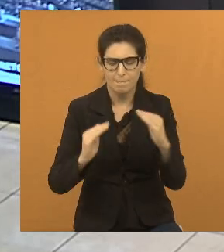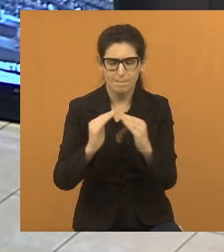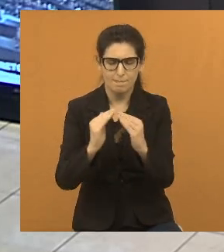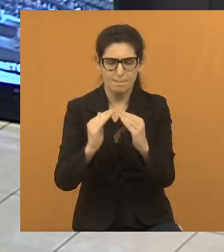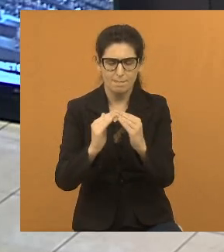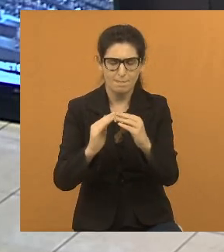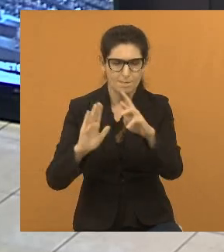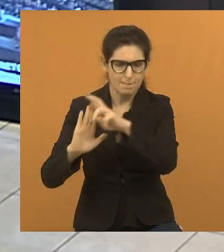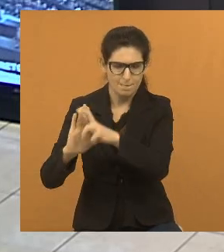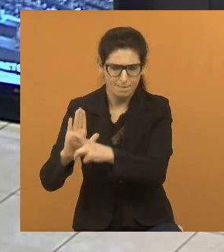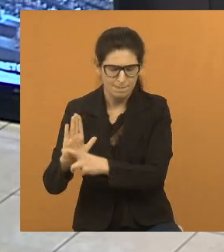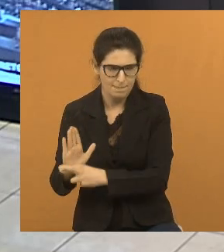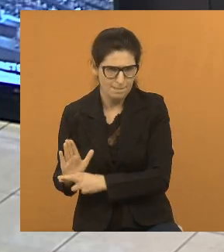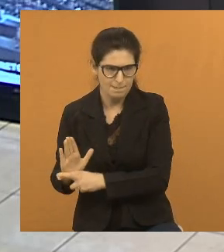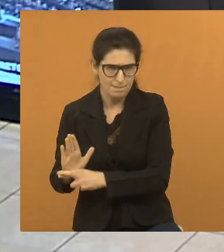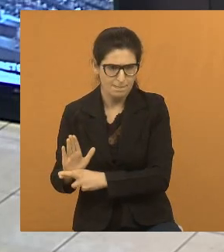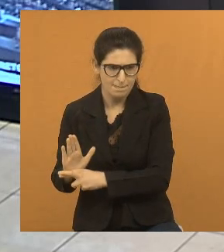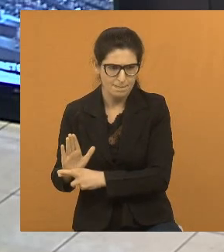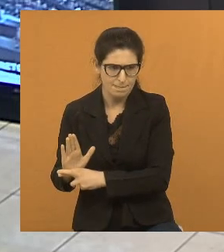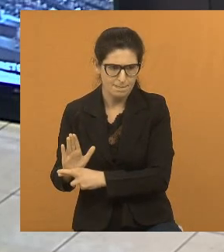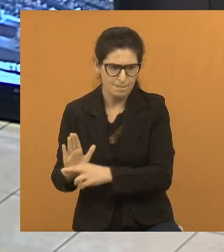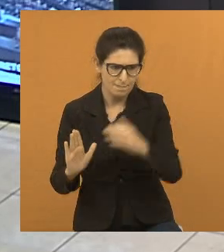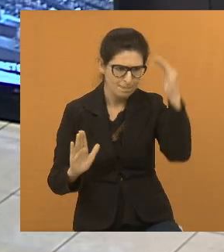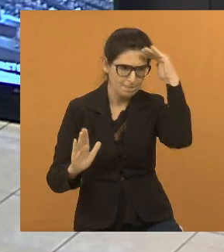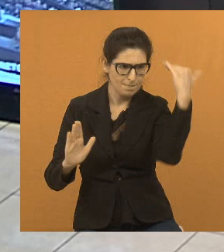mercado de imóveis, Rosa?